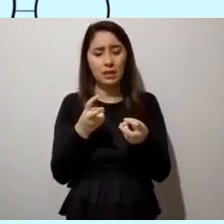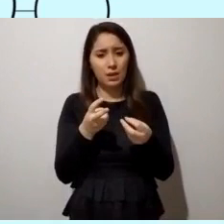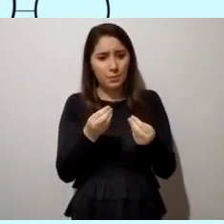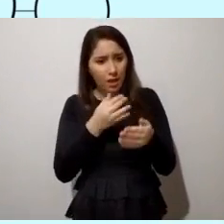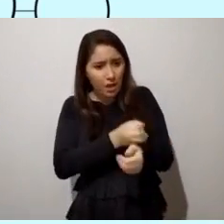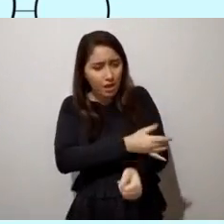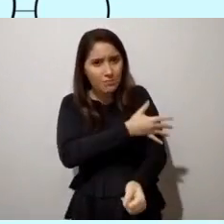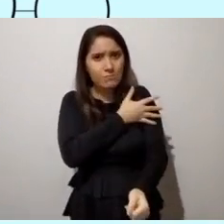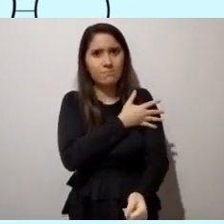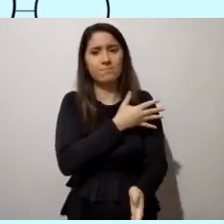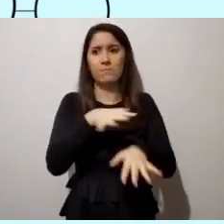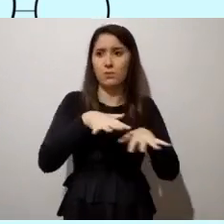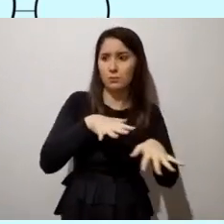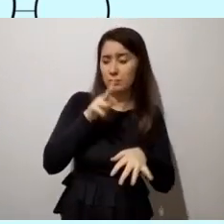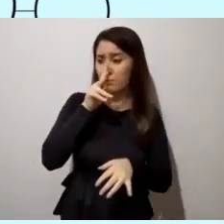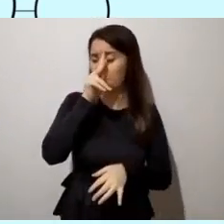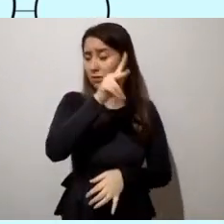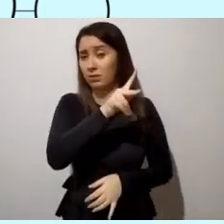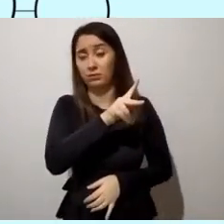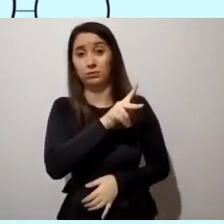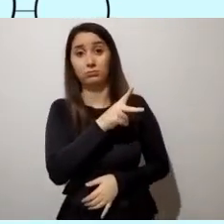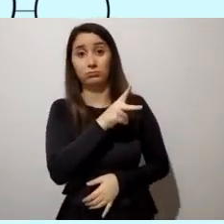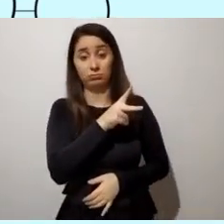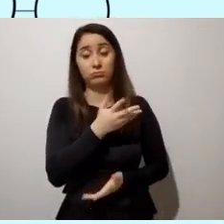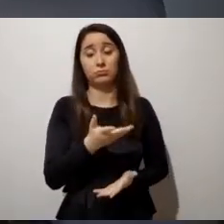mais intensificadas. Eu quero entender melhor sobre isso.